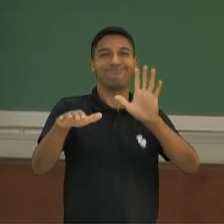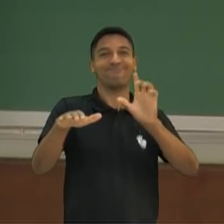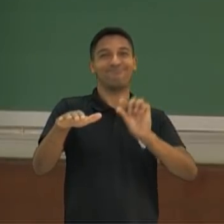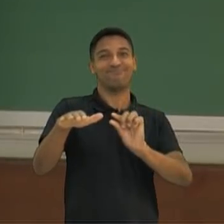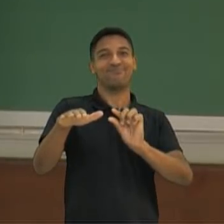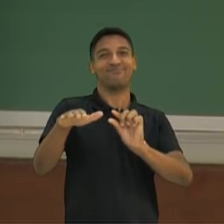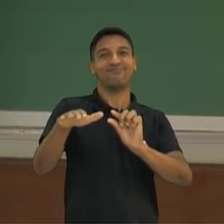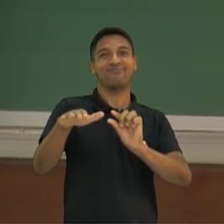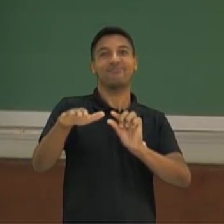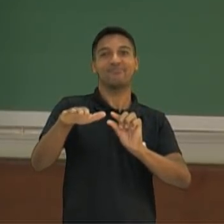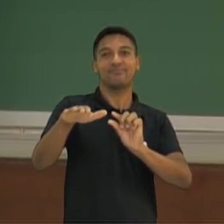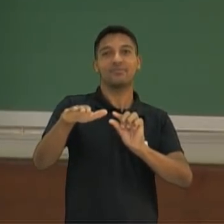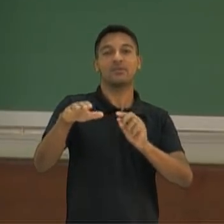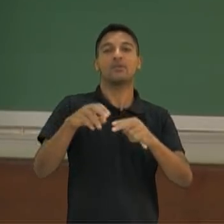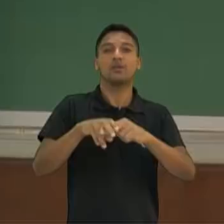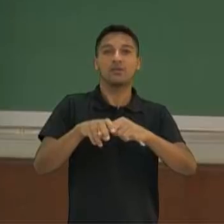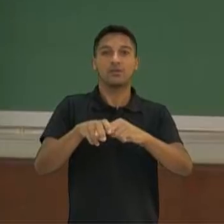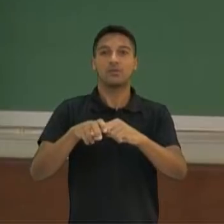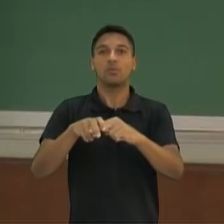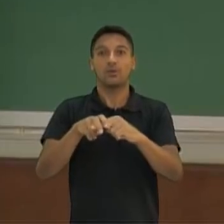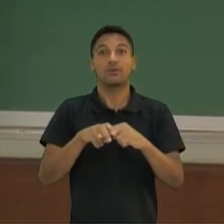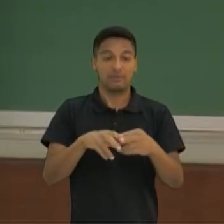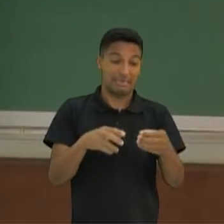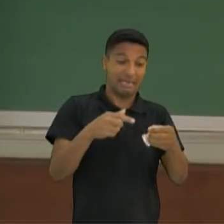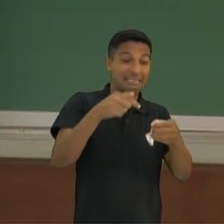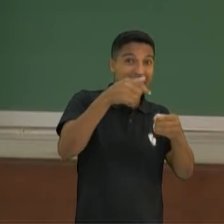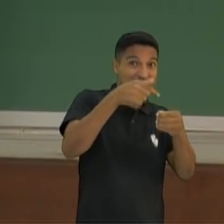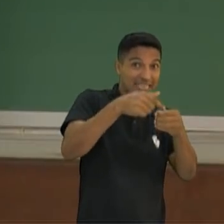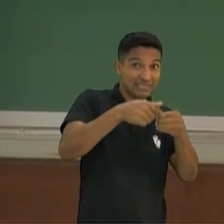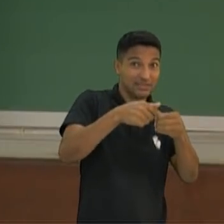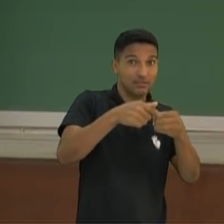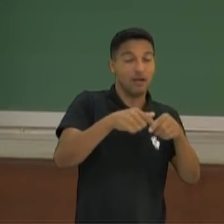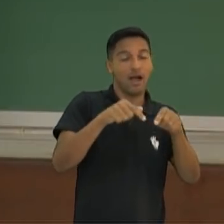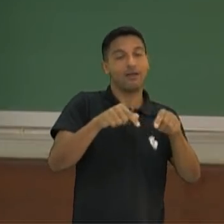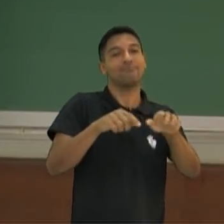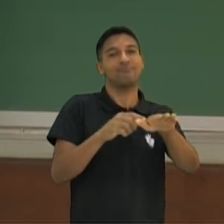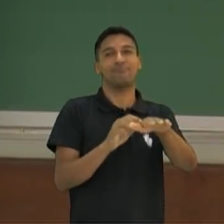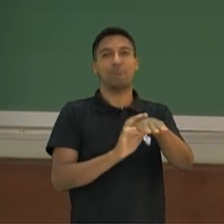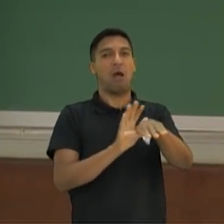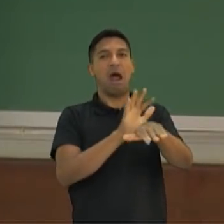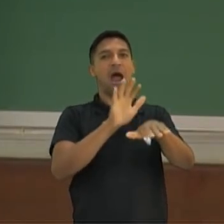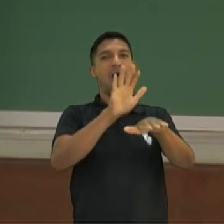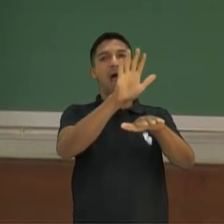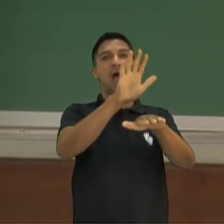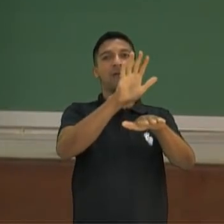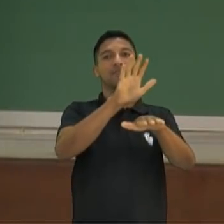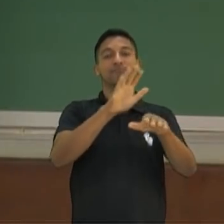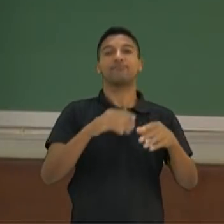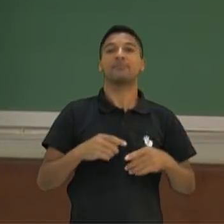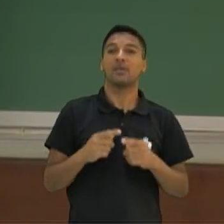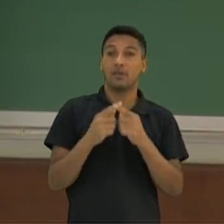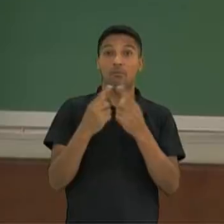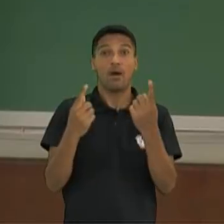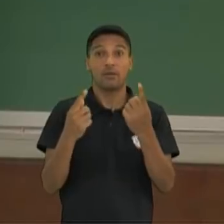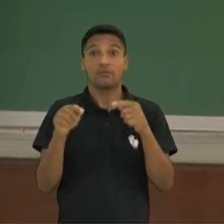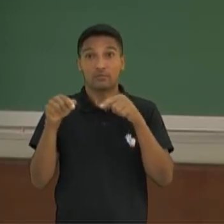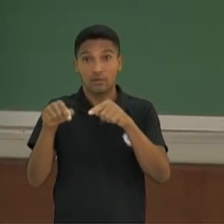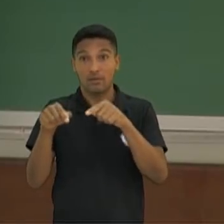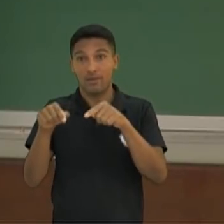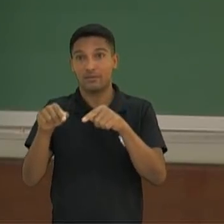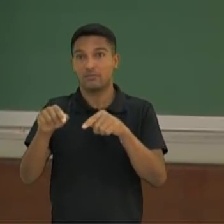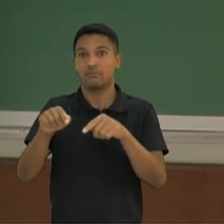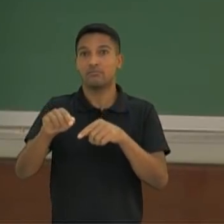fósseis ligados à gasolina e ao diesel propriamente dito. Mas, infelizmente, ainda temos